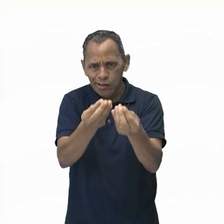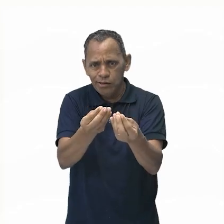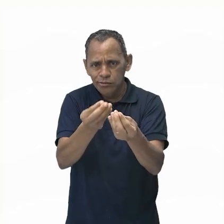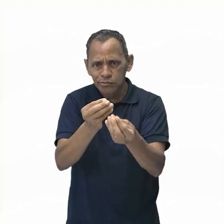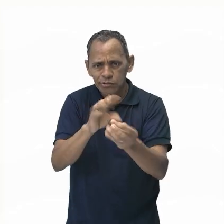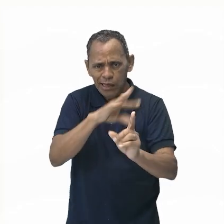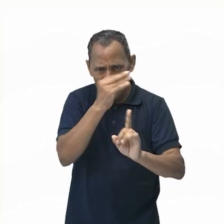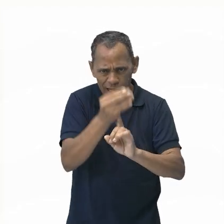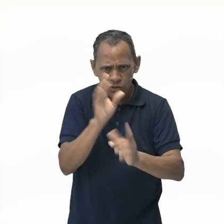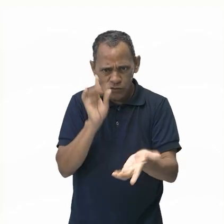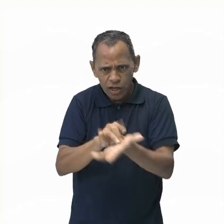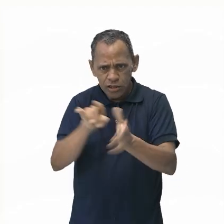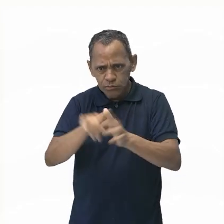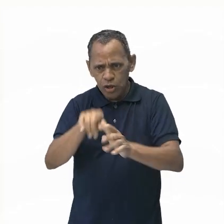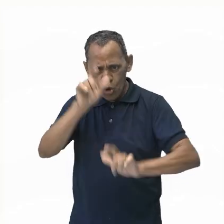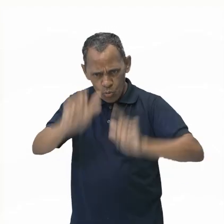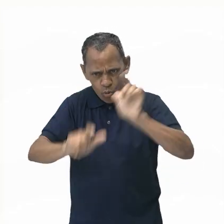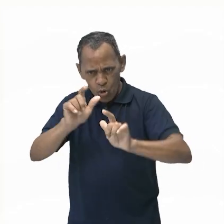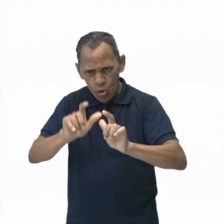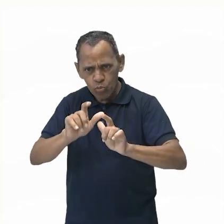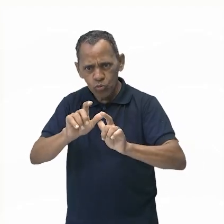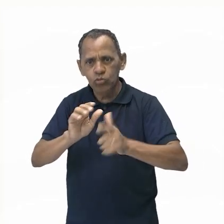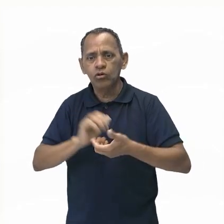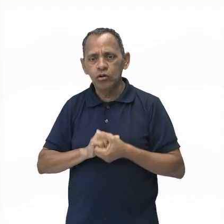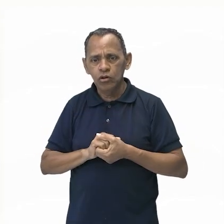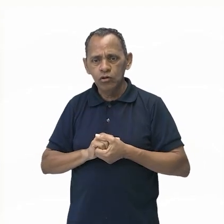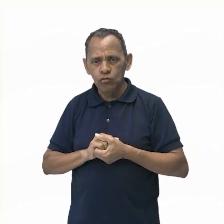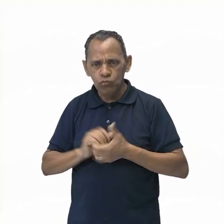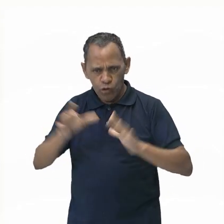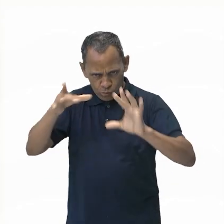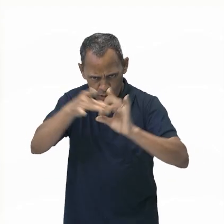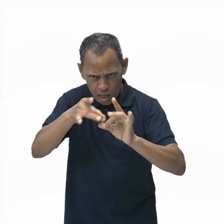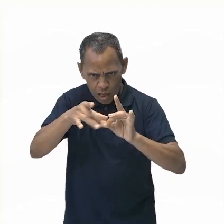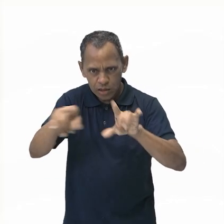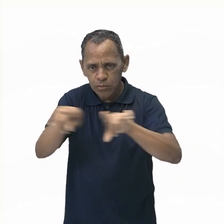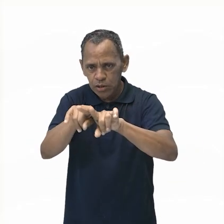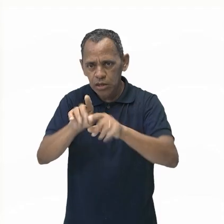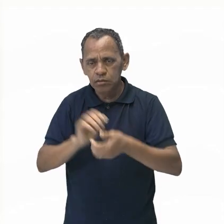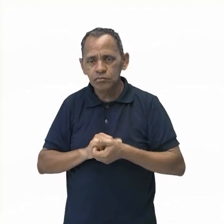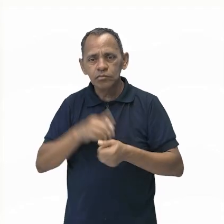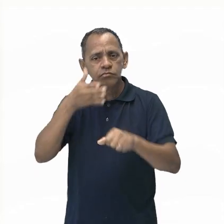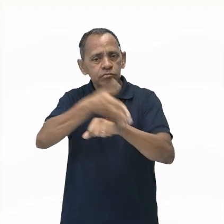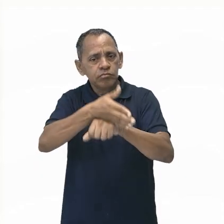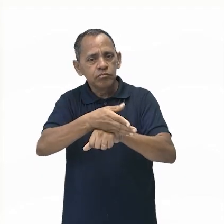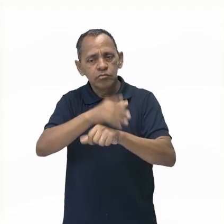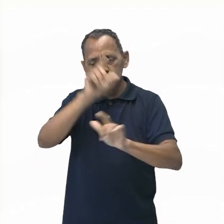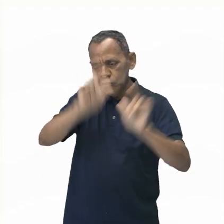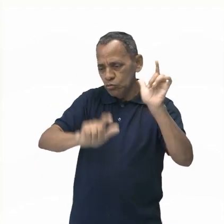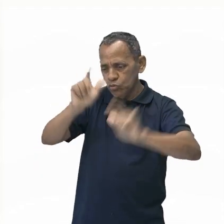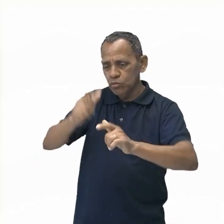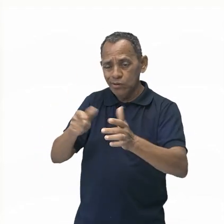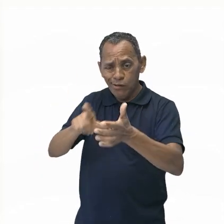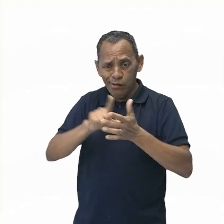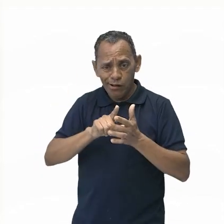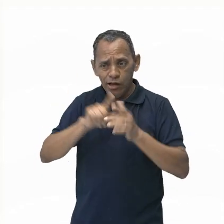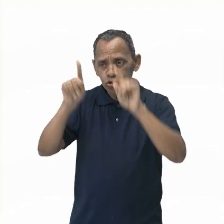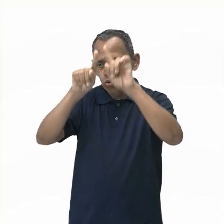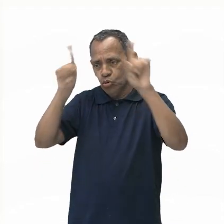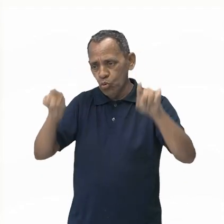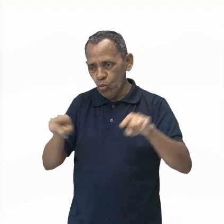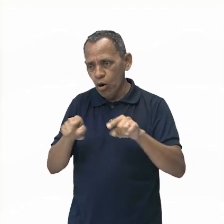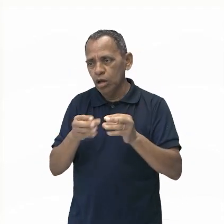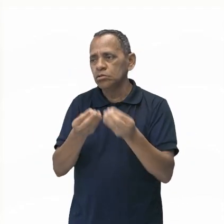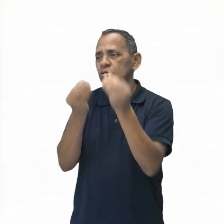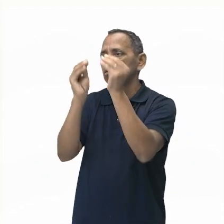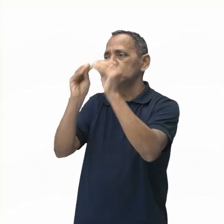a isso? Então, a participação do público. Antes, o quadro ficava lá, a escultura ficava